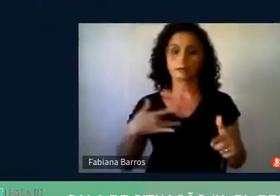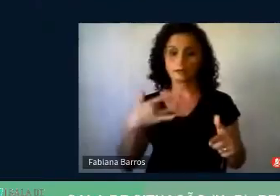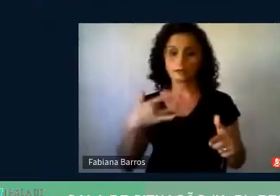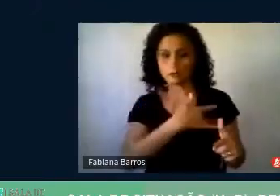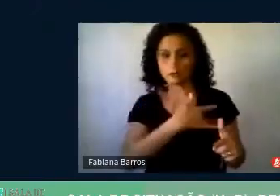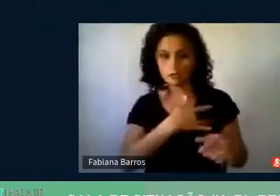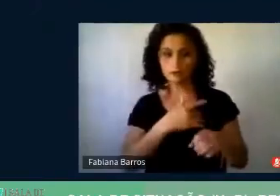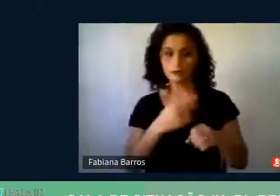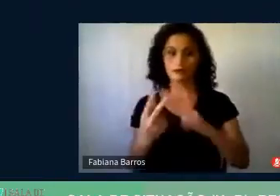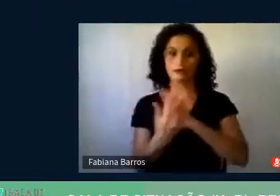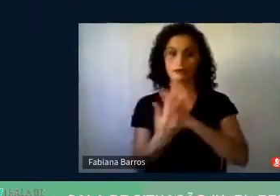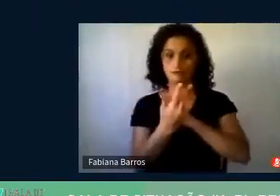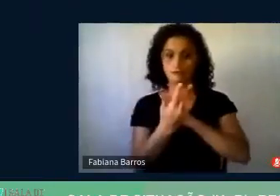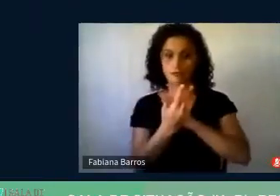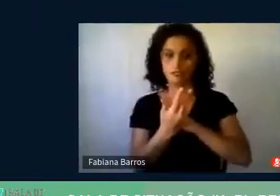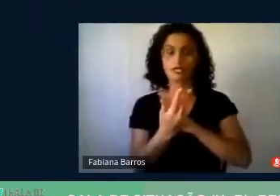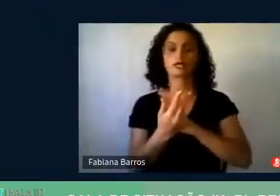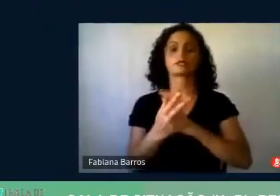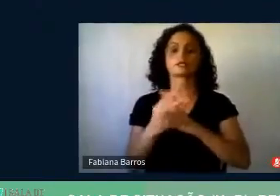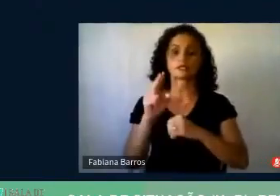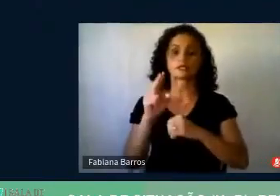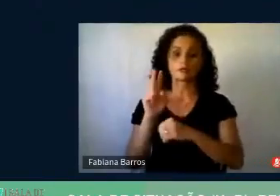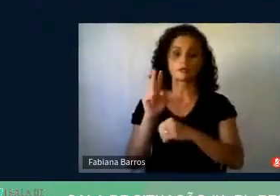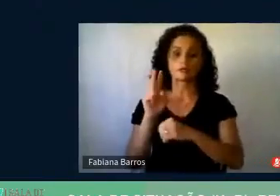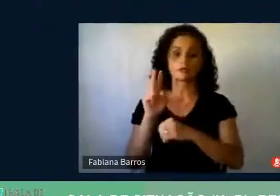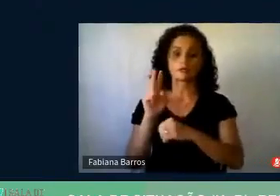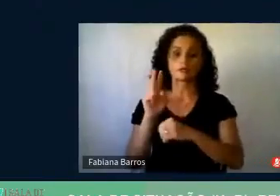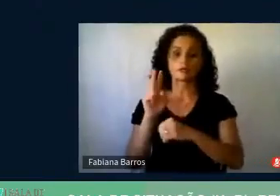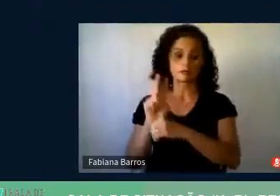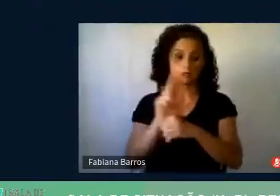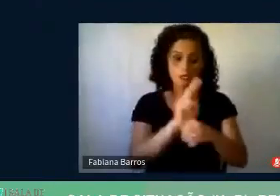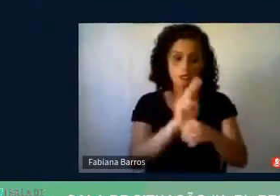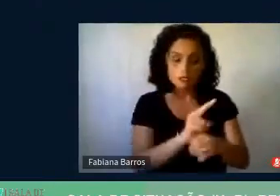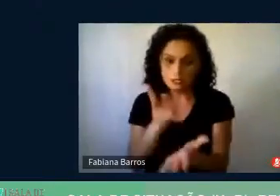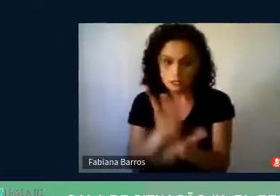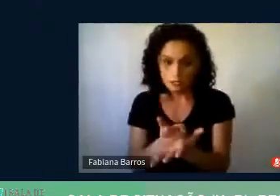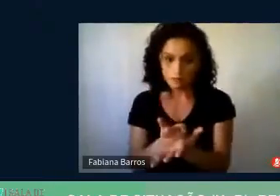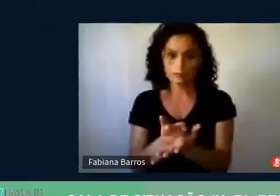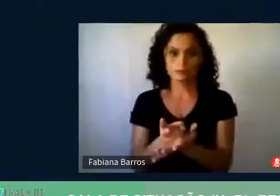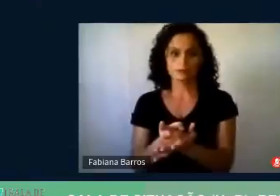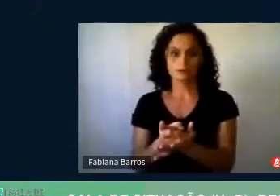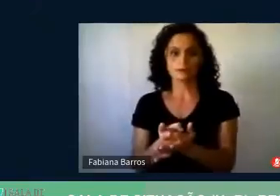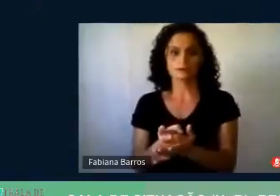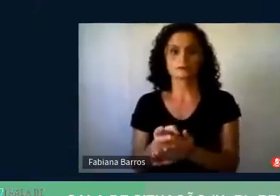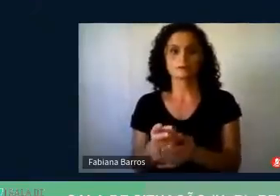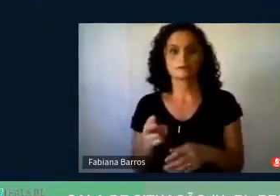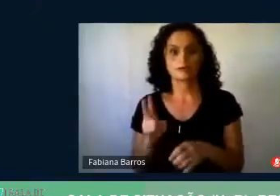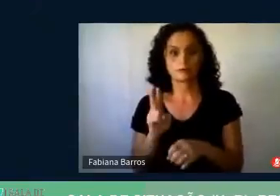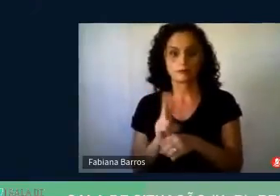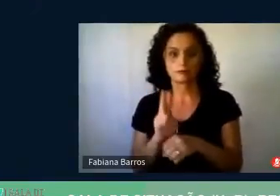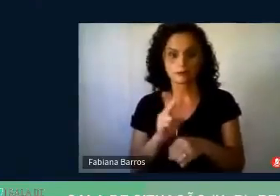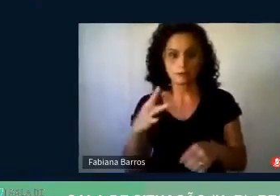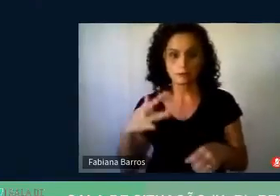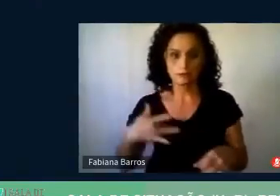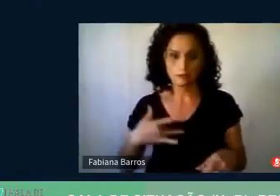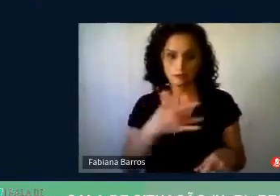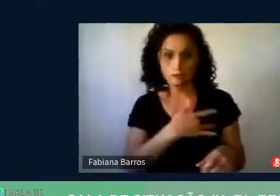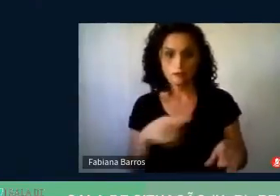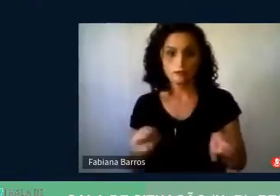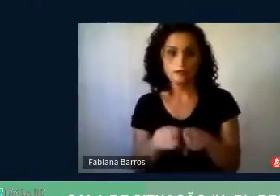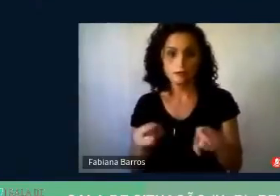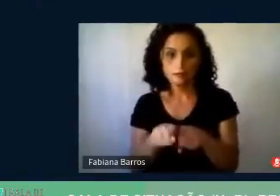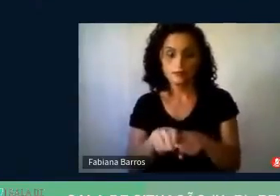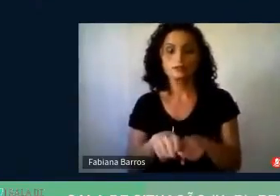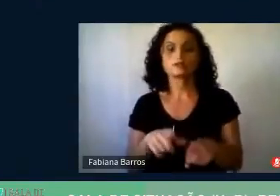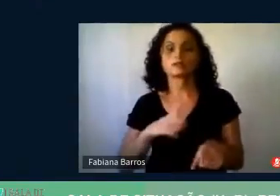tem mais de 1.000 pessoas na UNB e no HUB nessa estratégia. A gente conseguiu chamar uma parceria para fazer o Guardiões da Saúde, que é uma